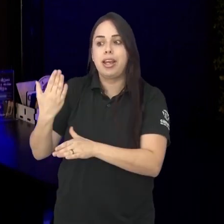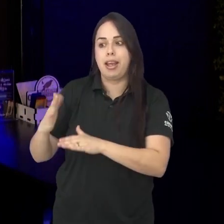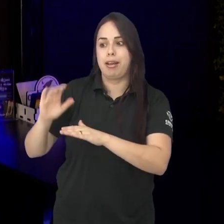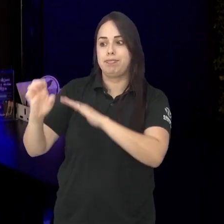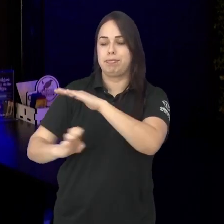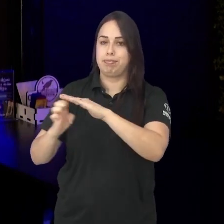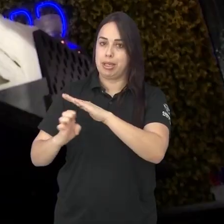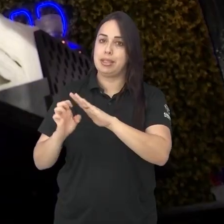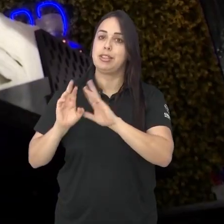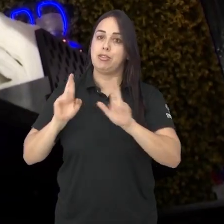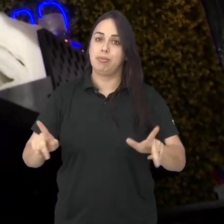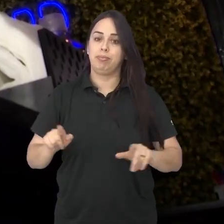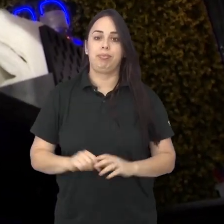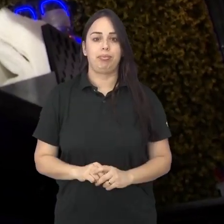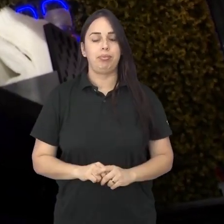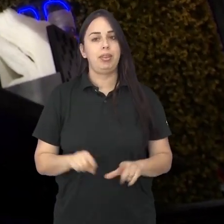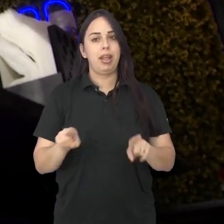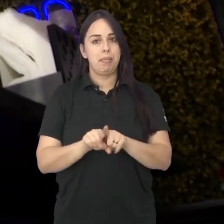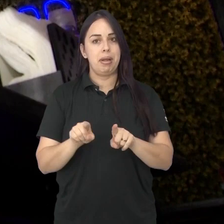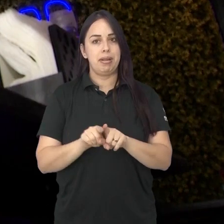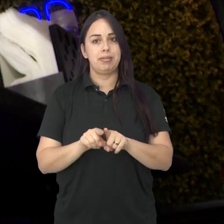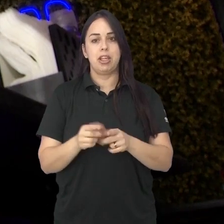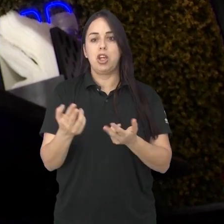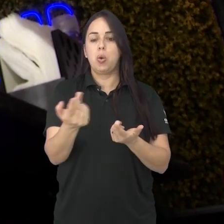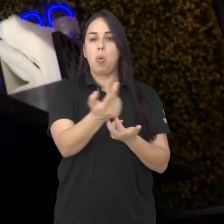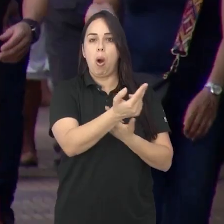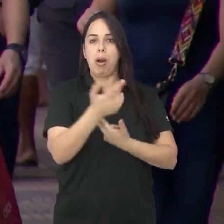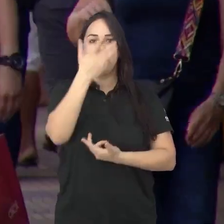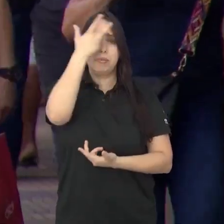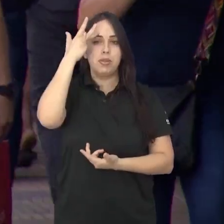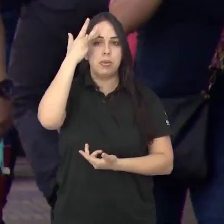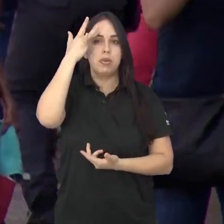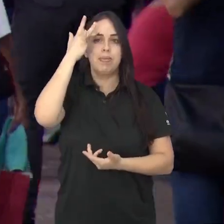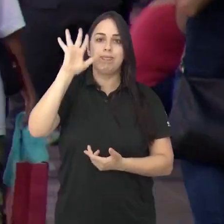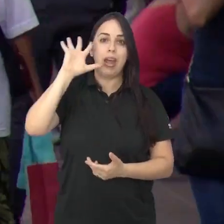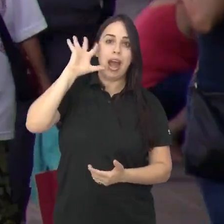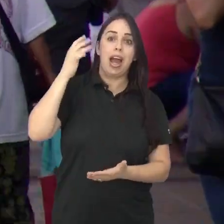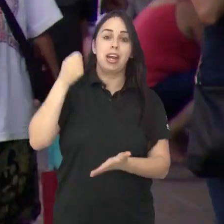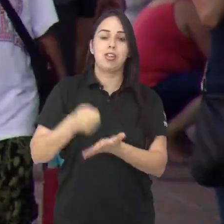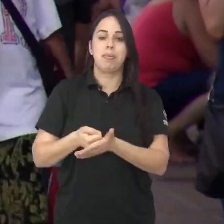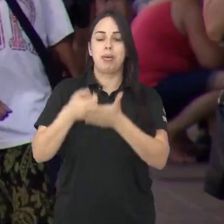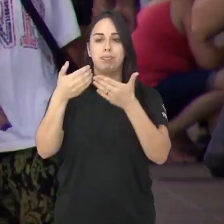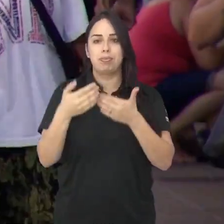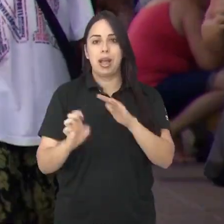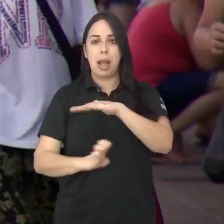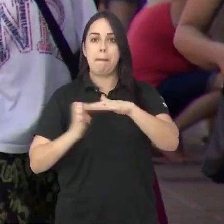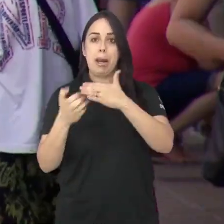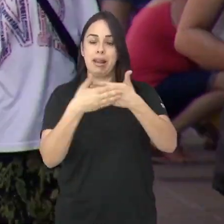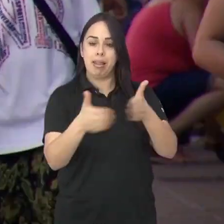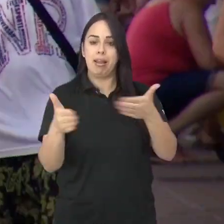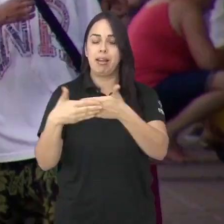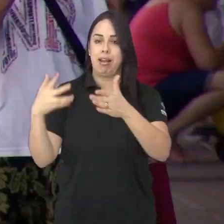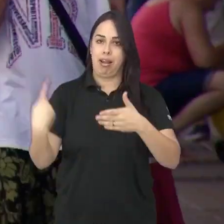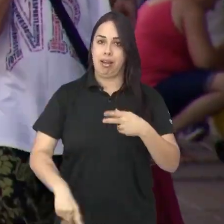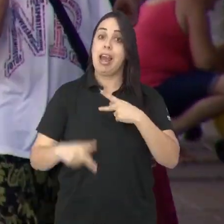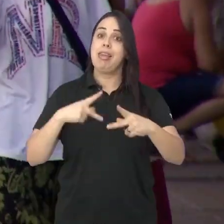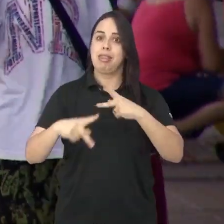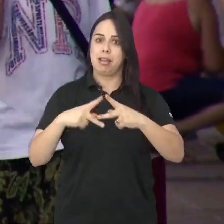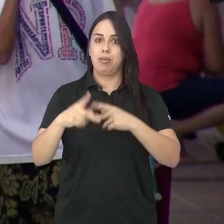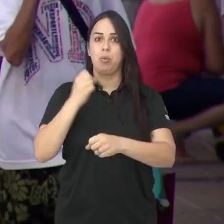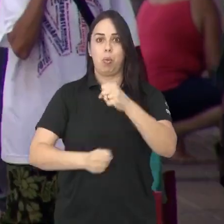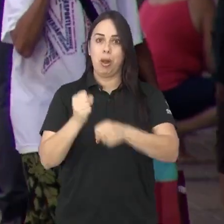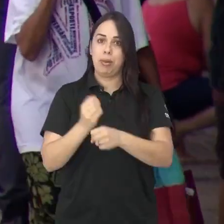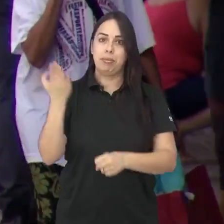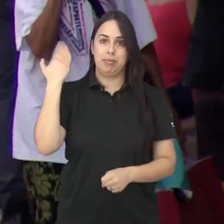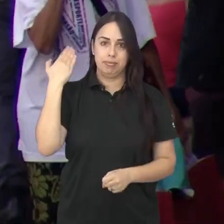você empreende. Assim como aconteceu com a Beth, muitas pessoas decidiram abrir o próprio negócio em São José dos